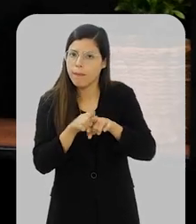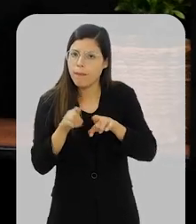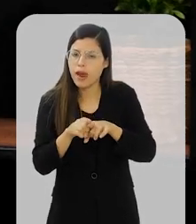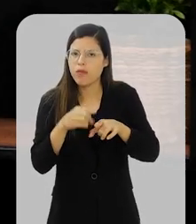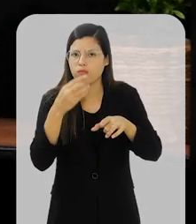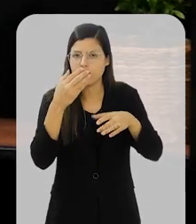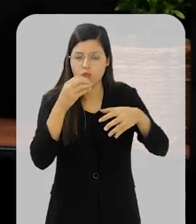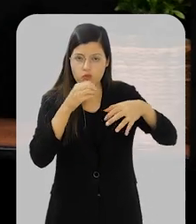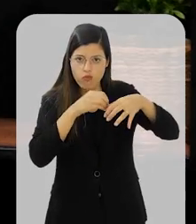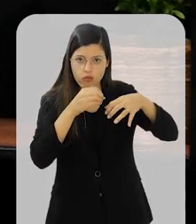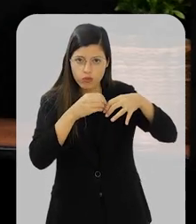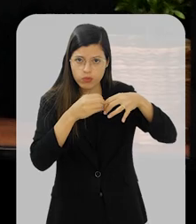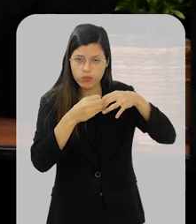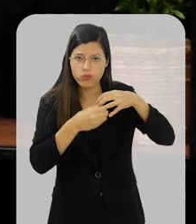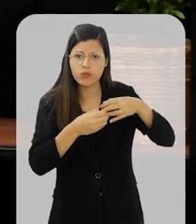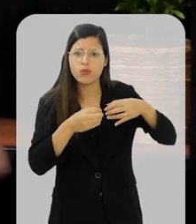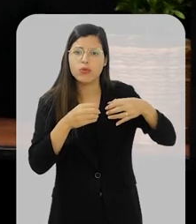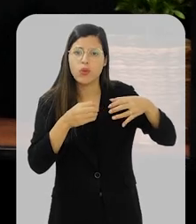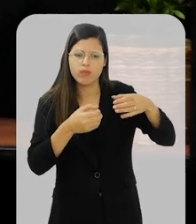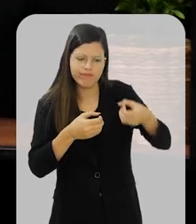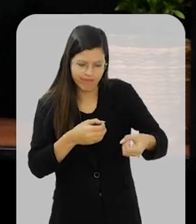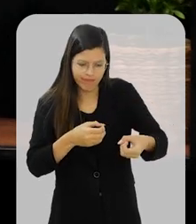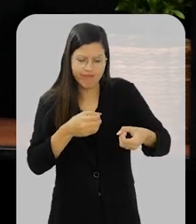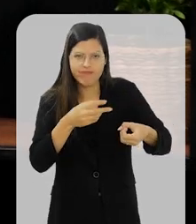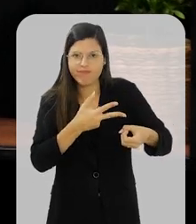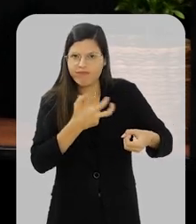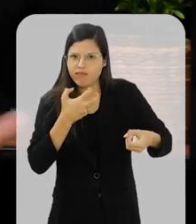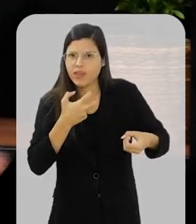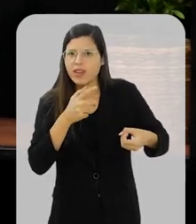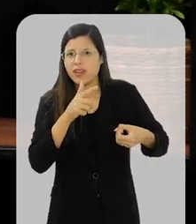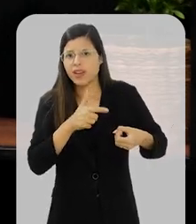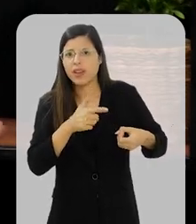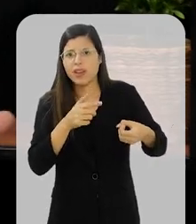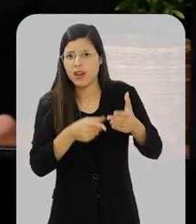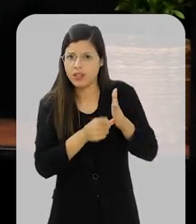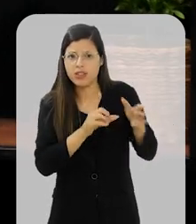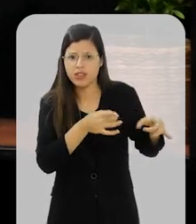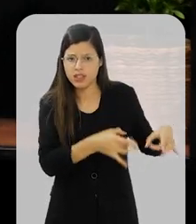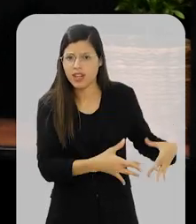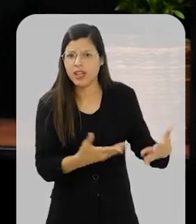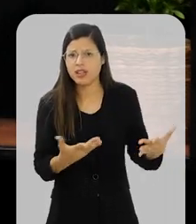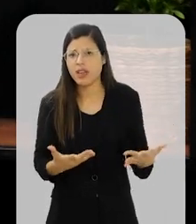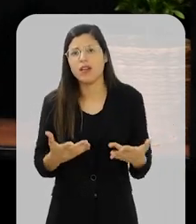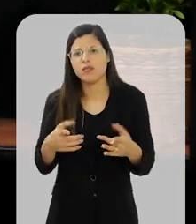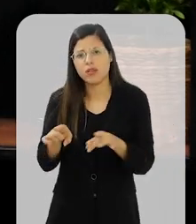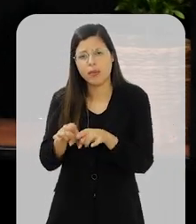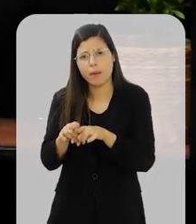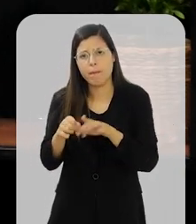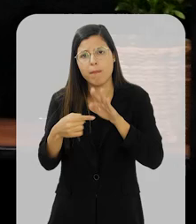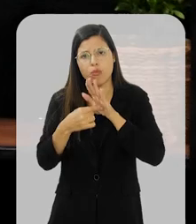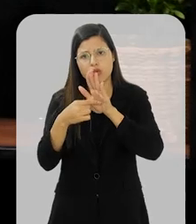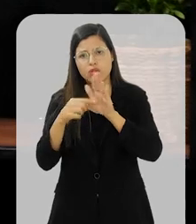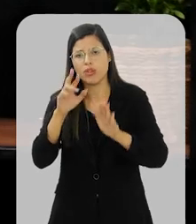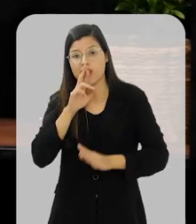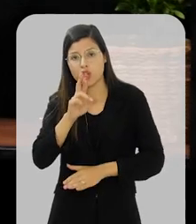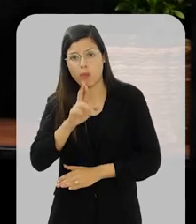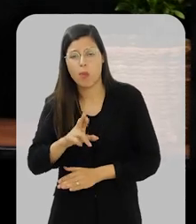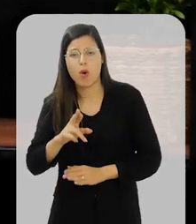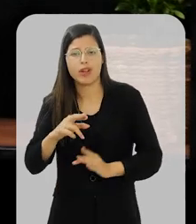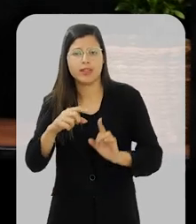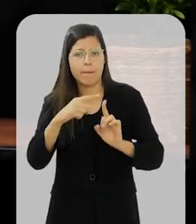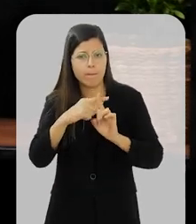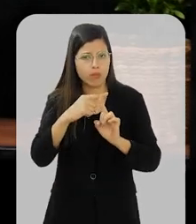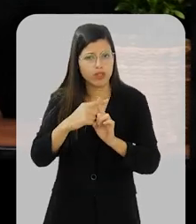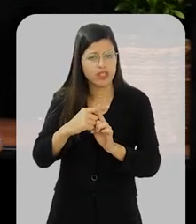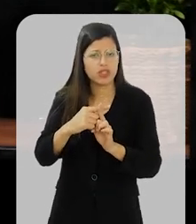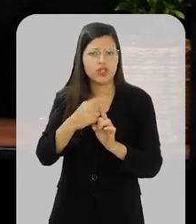uma parte do fruto que é descartada, que nós estamos demonstrando várias propriedades benéficas, né, como essa que nós encontramos na